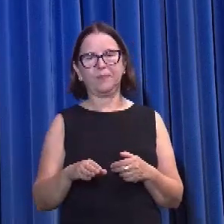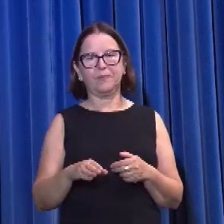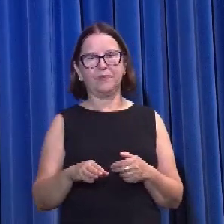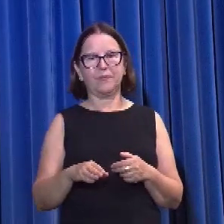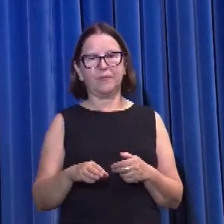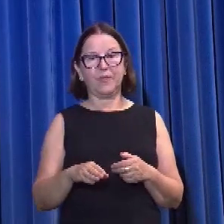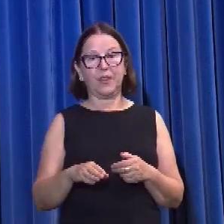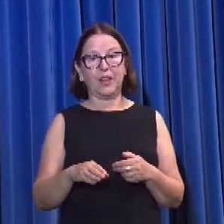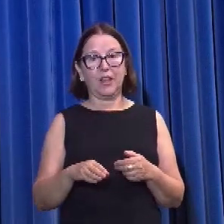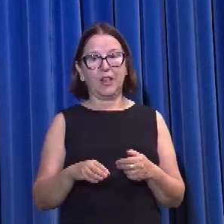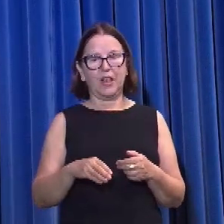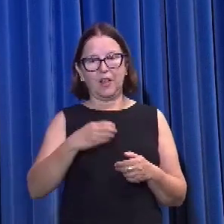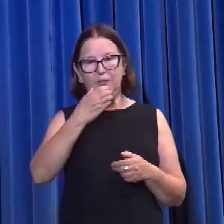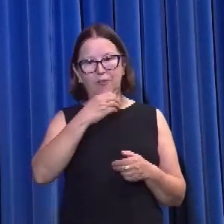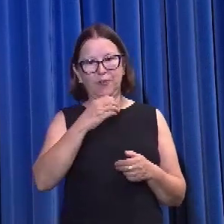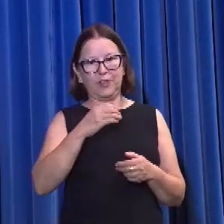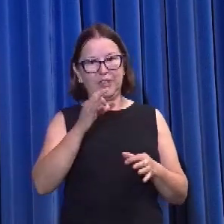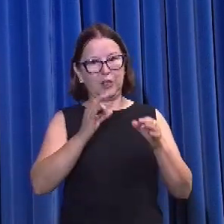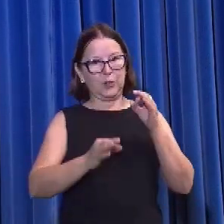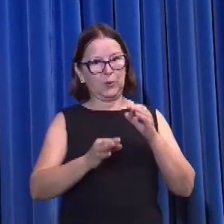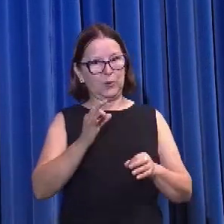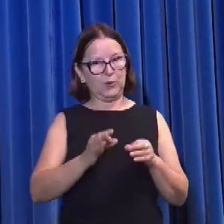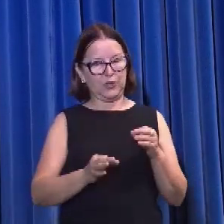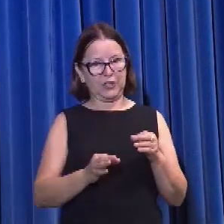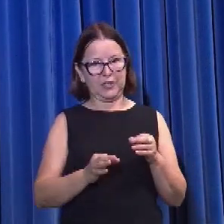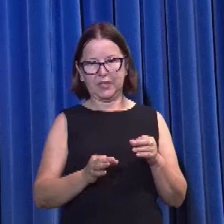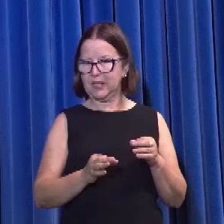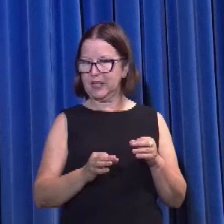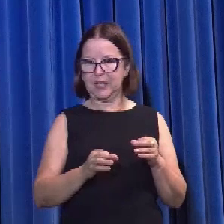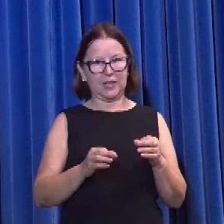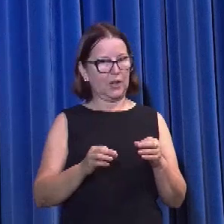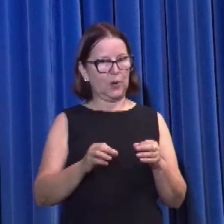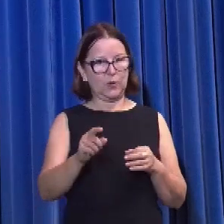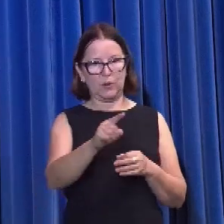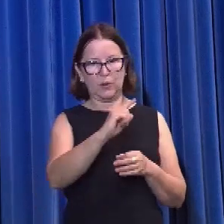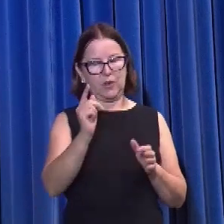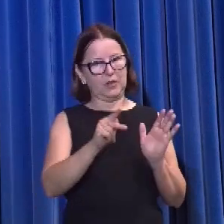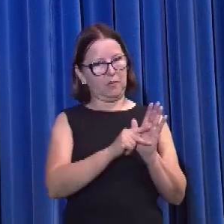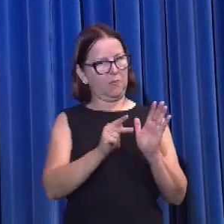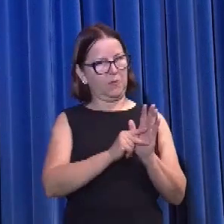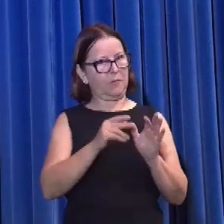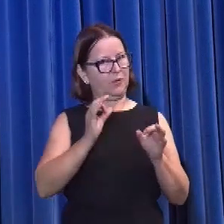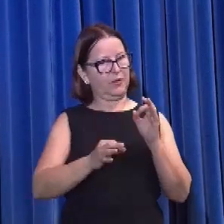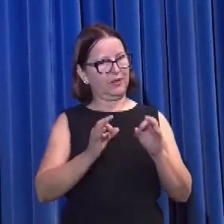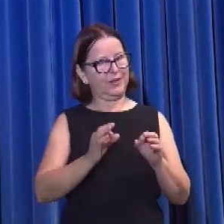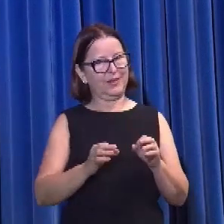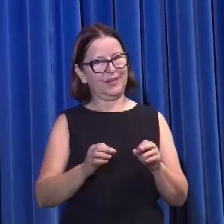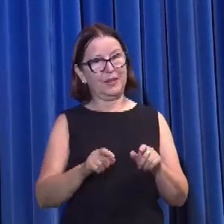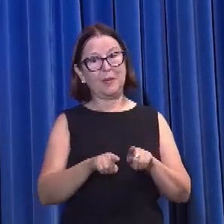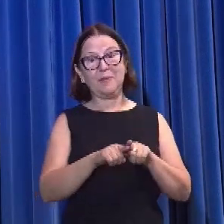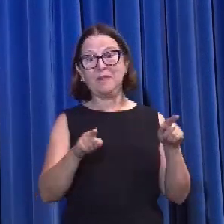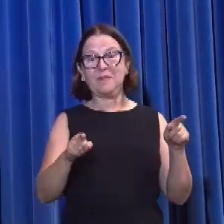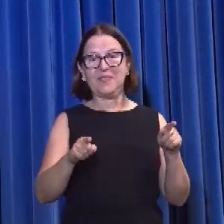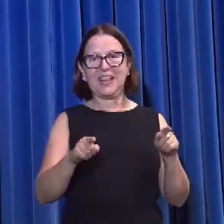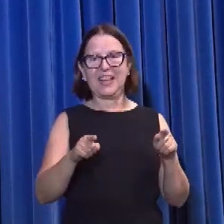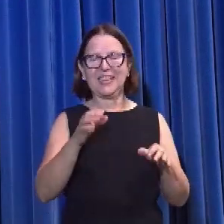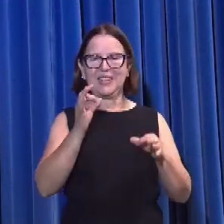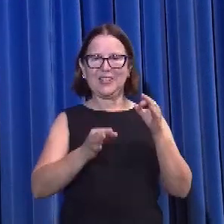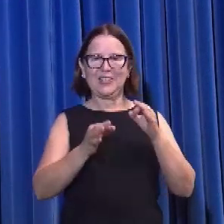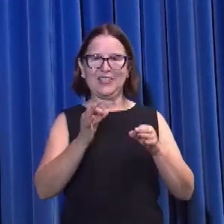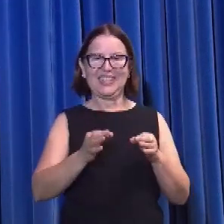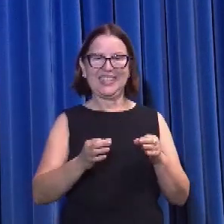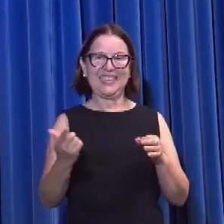da justiça, não da nossa justiça, mas os frutos da justiça de